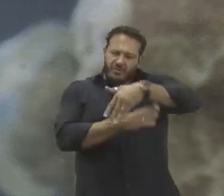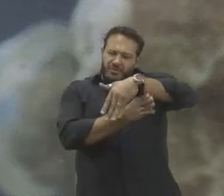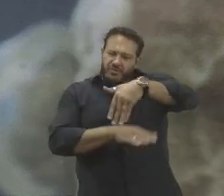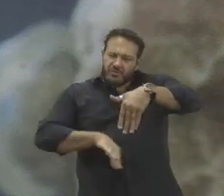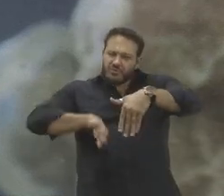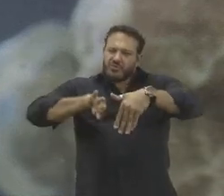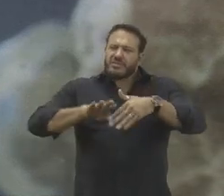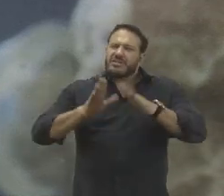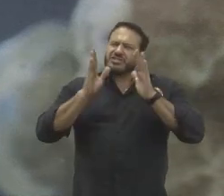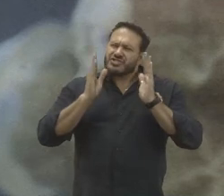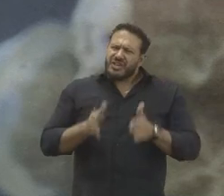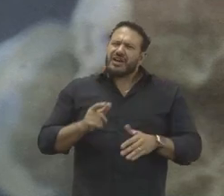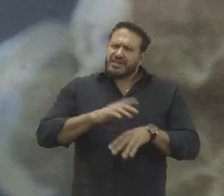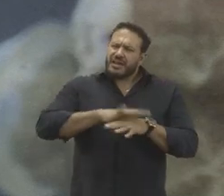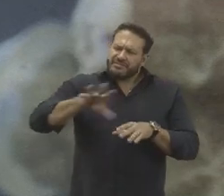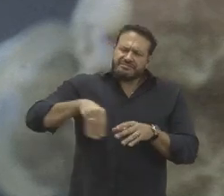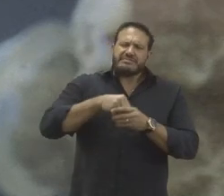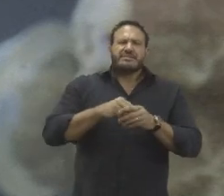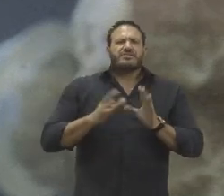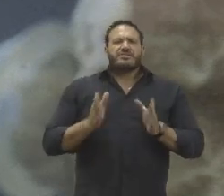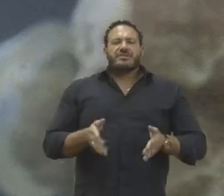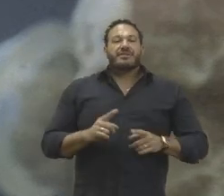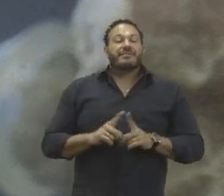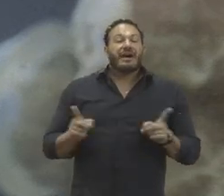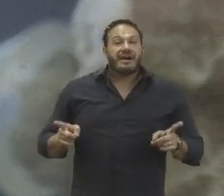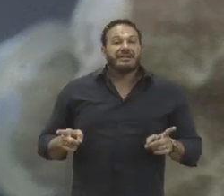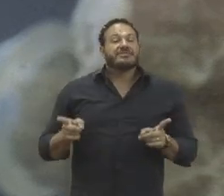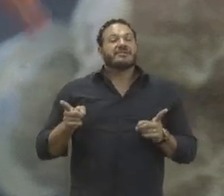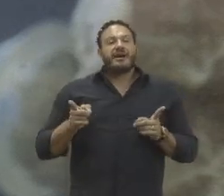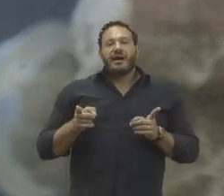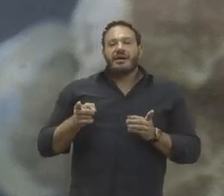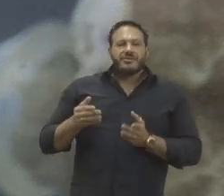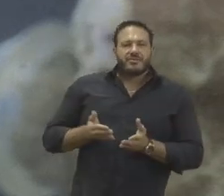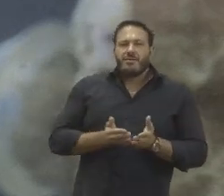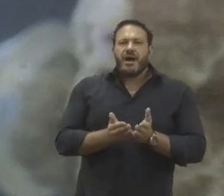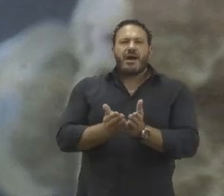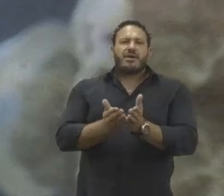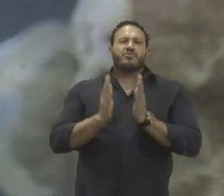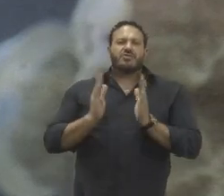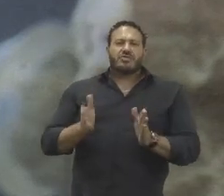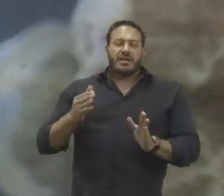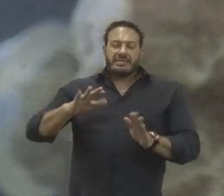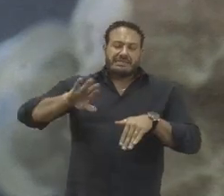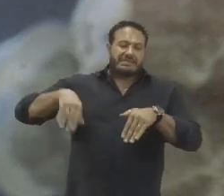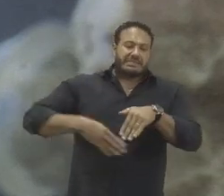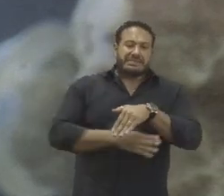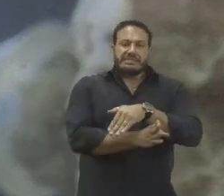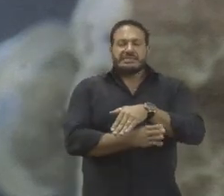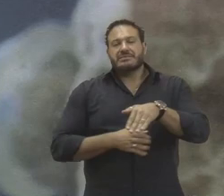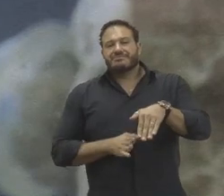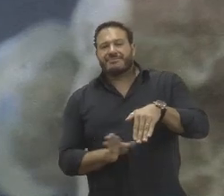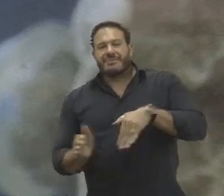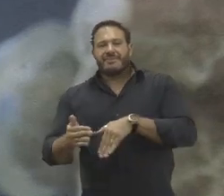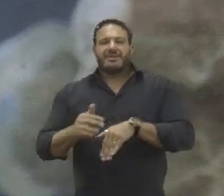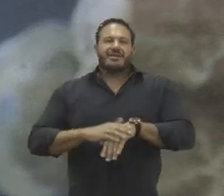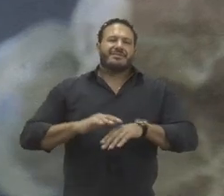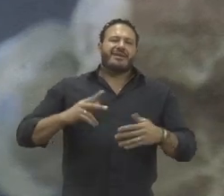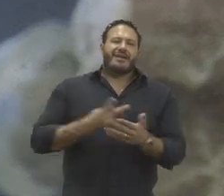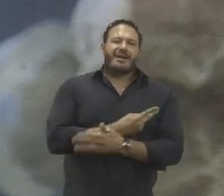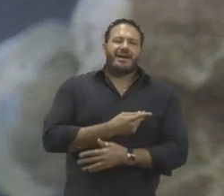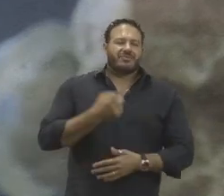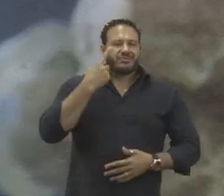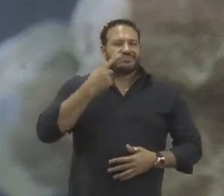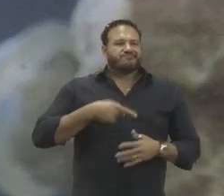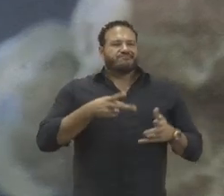tava já encaminhado Só que os barcos tinham todos aoad pro lado errado ele tava voltando já ele não tinha